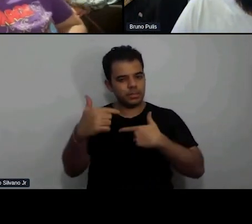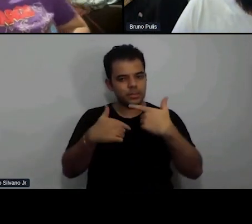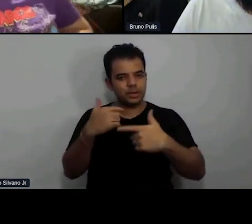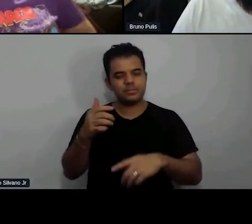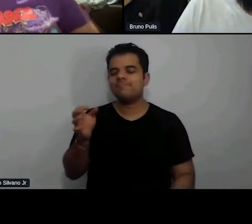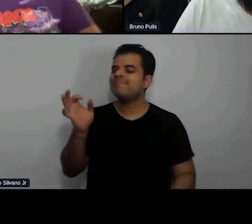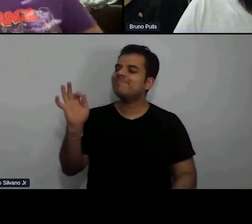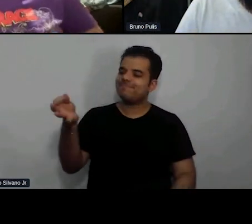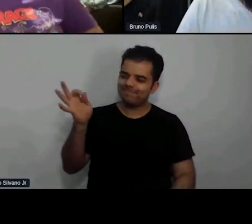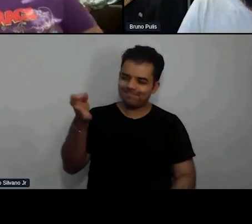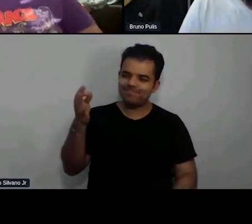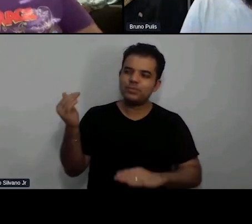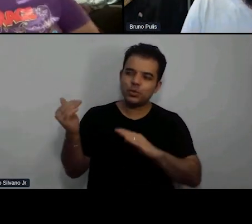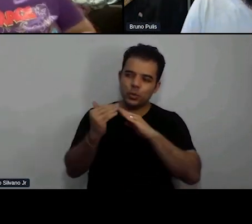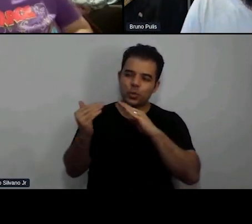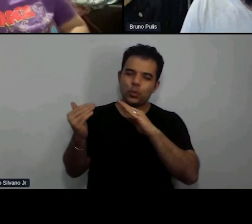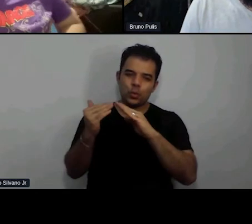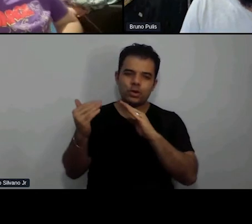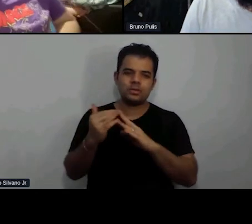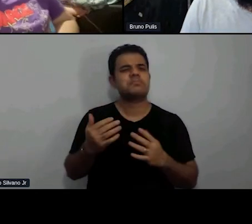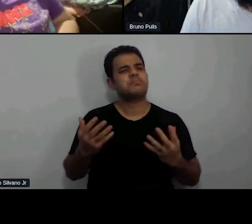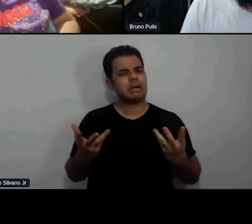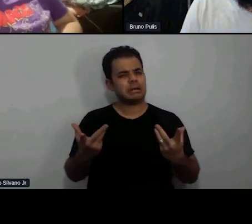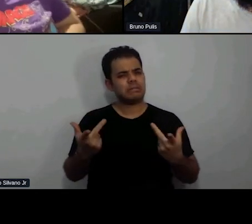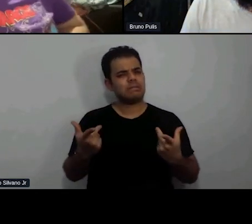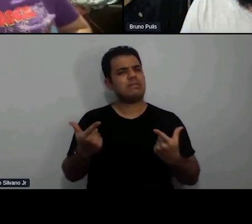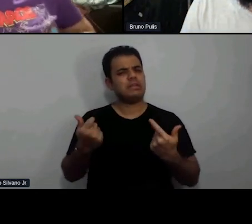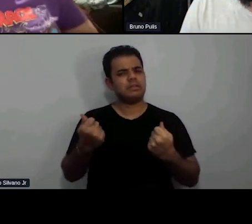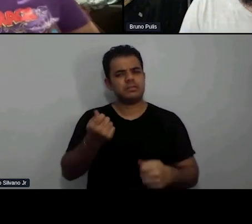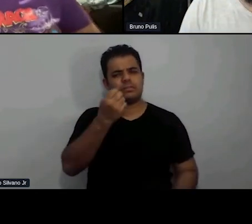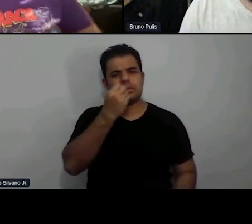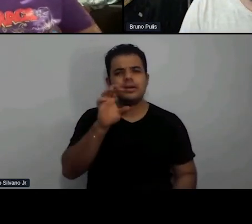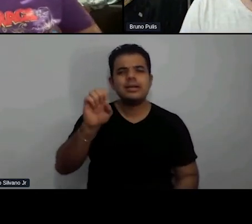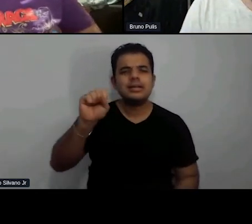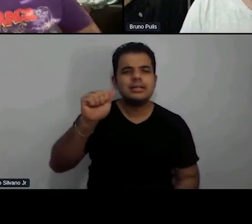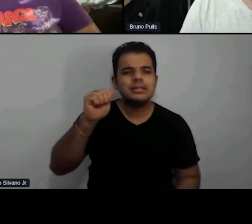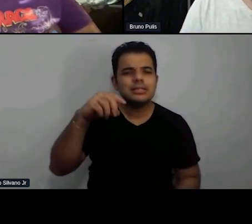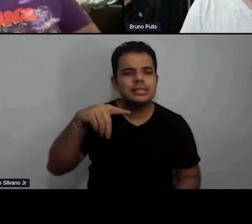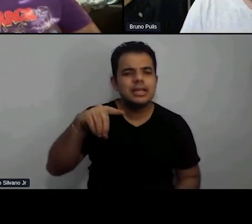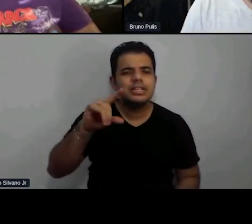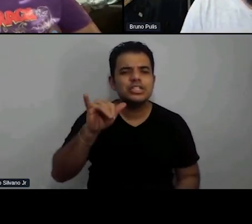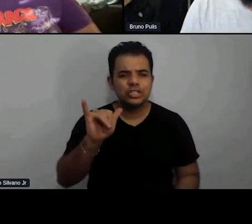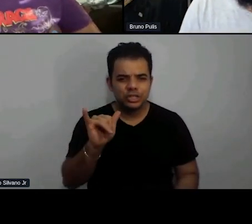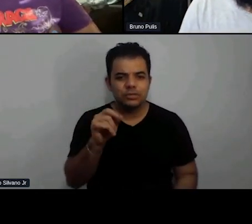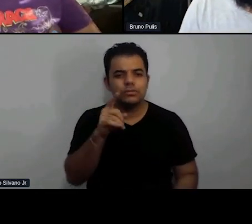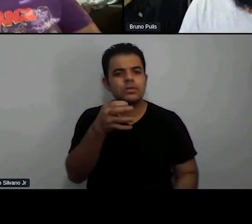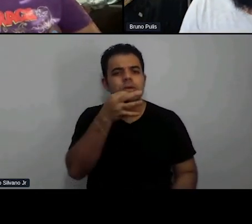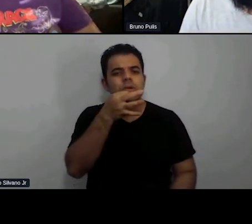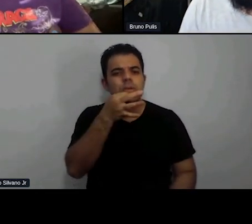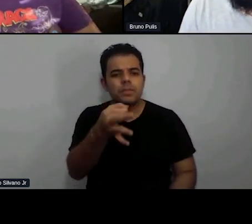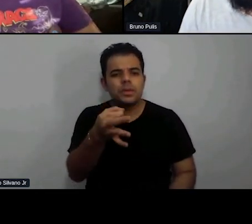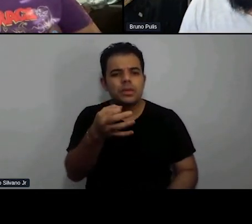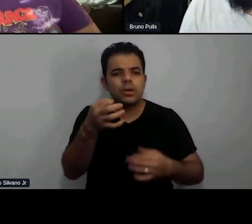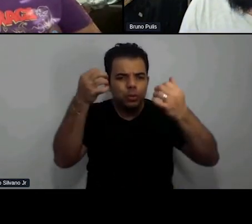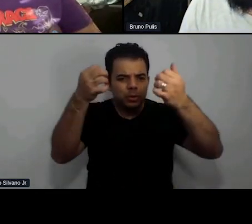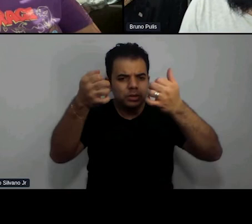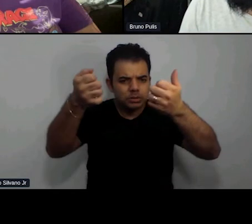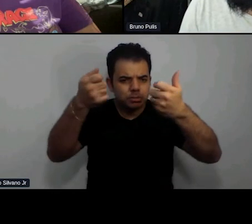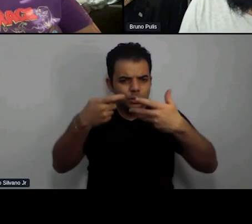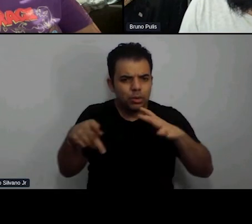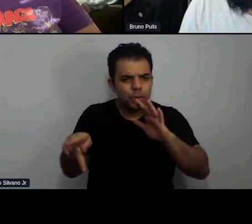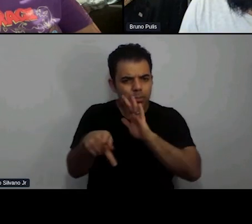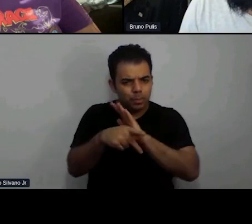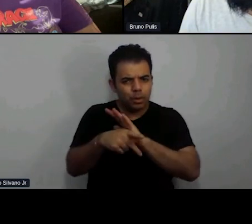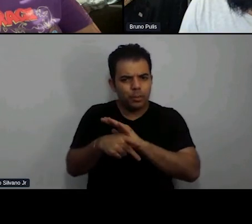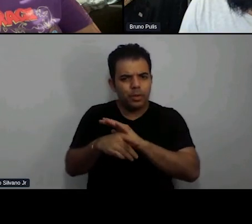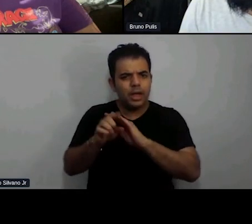Exatamente. Que maravilha, gente. Sandy, você comentou em um momento o